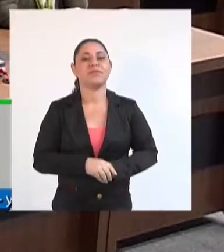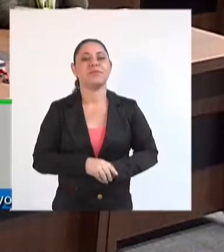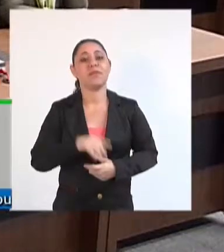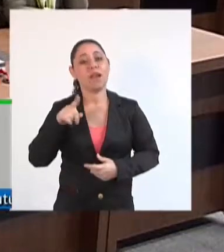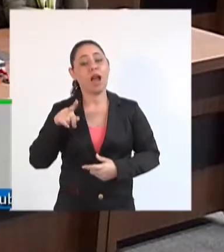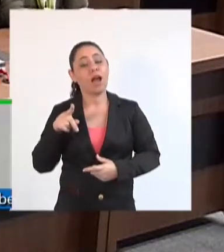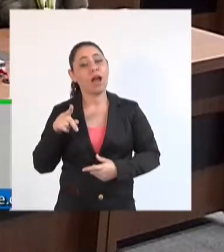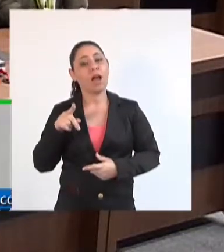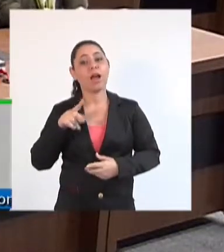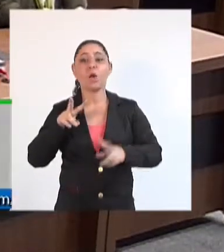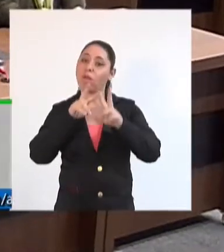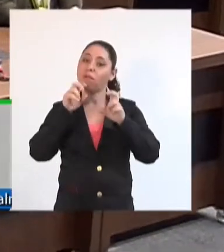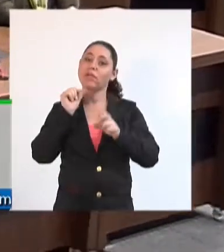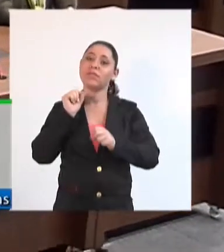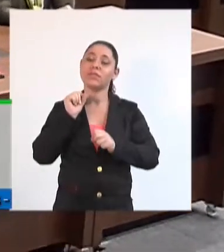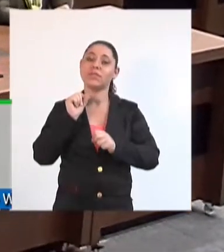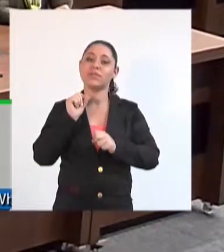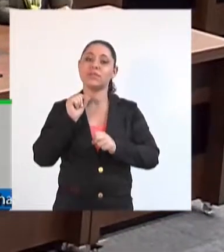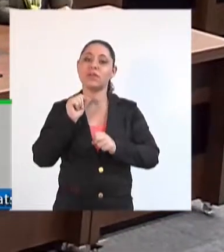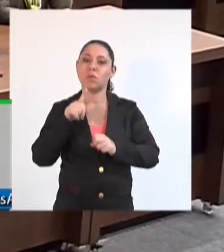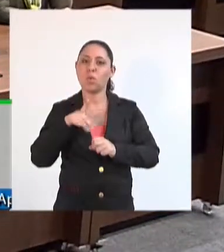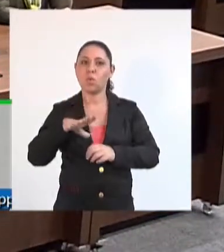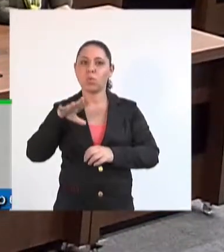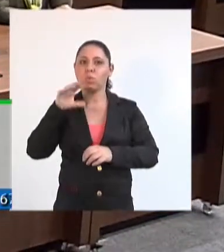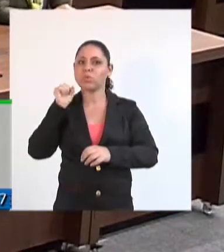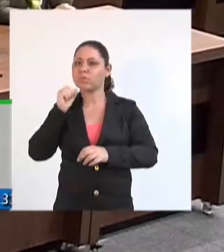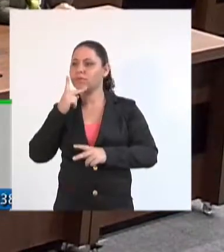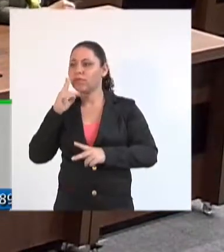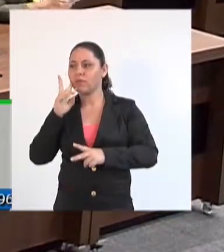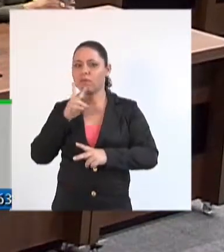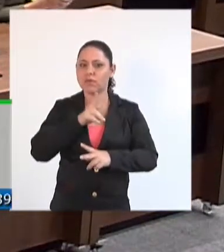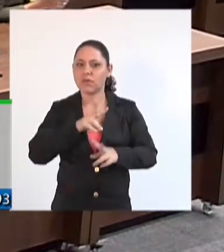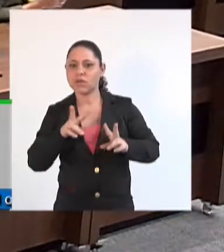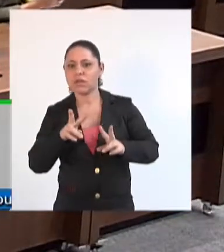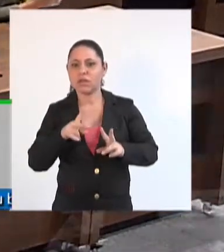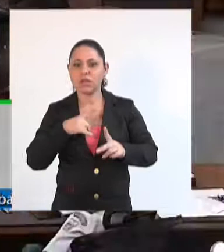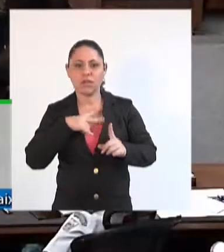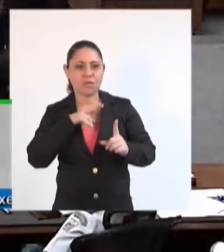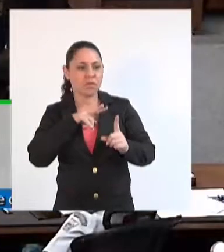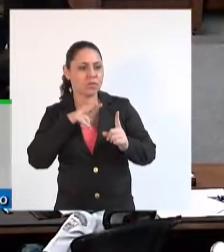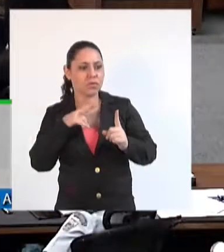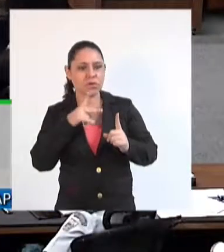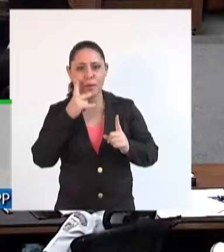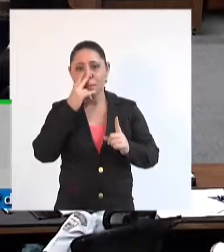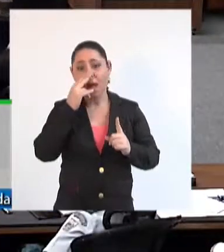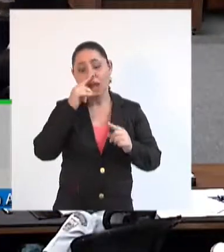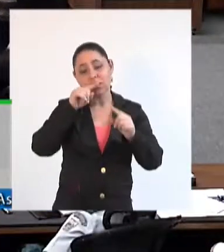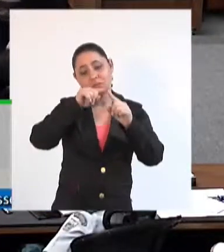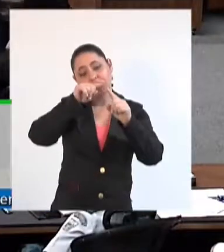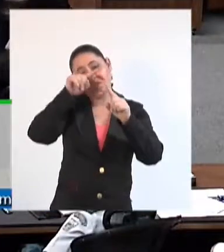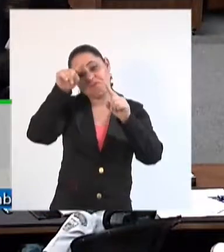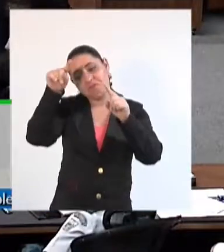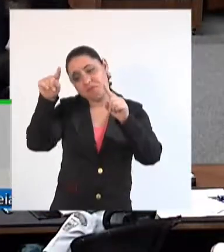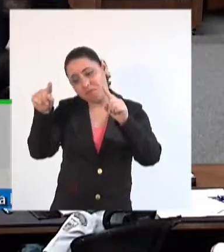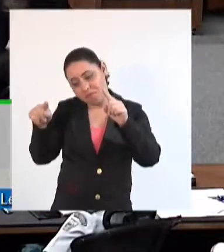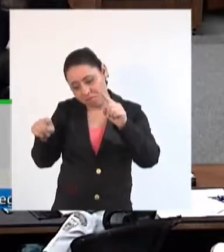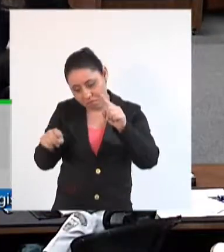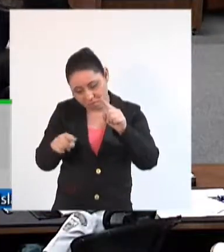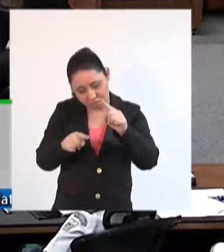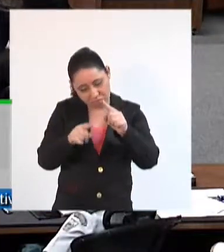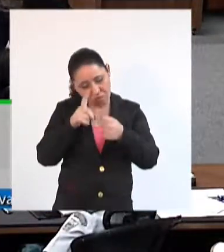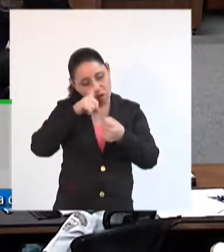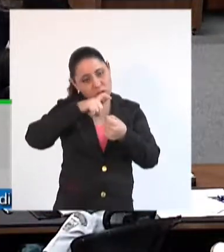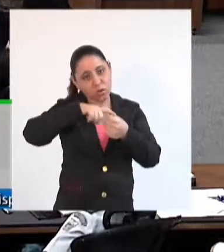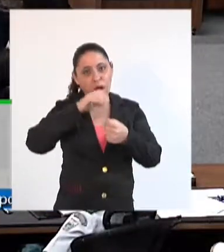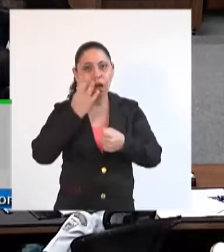Então, essa questão, e quando a gente ouvir por aí, falar assim, mas fecha um ciclo, o idoso